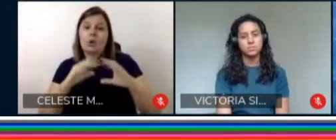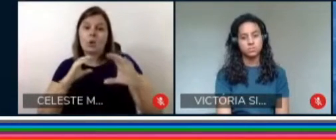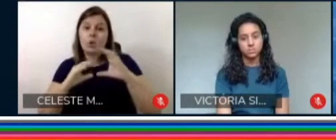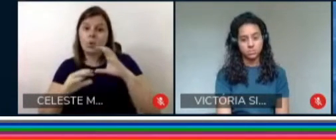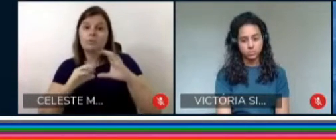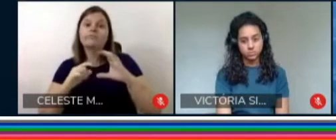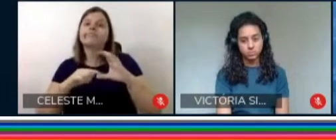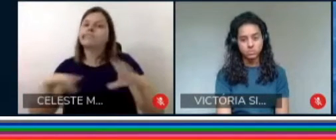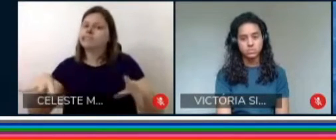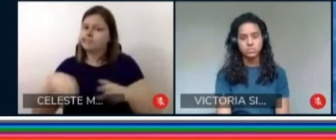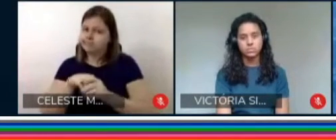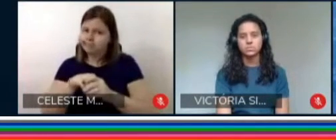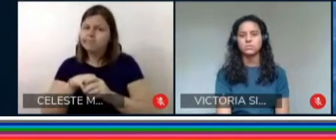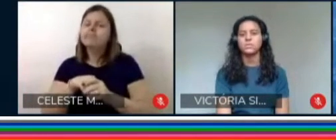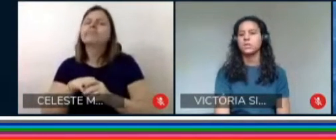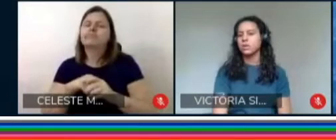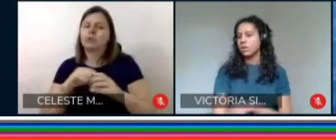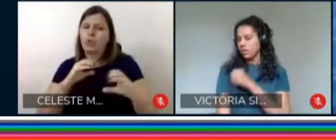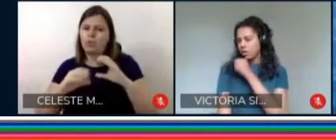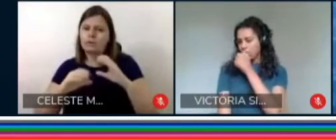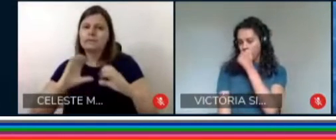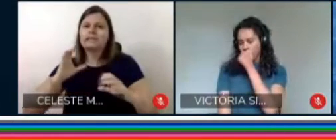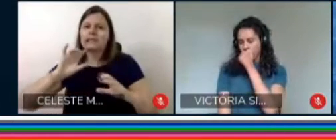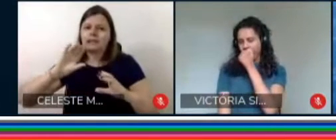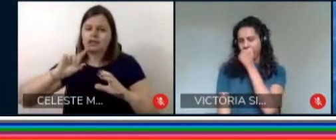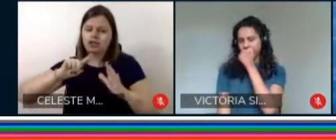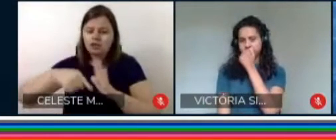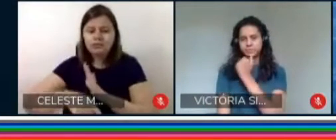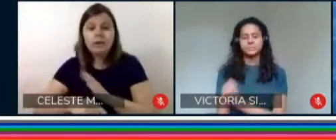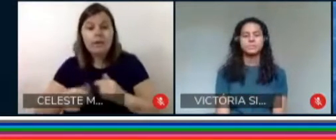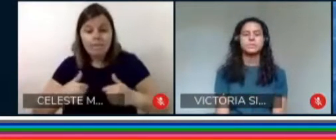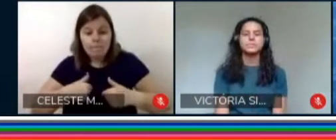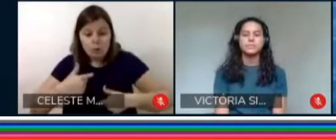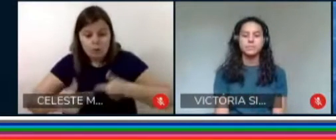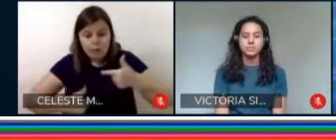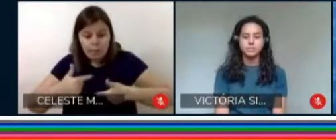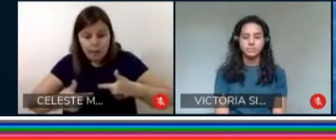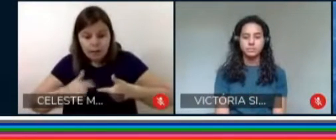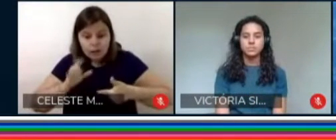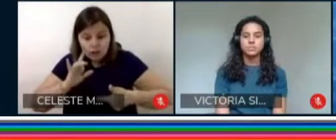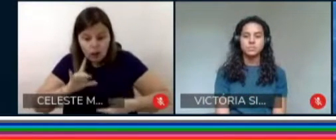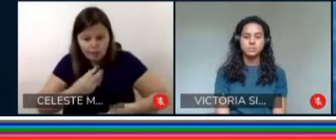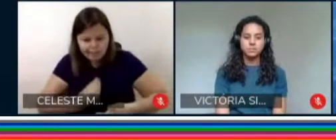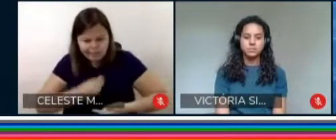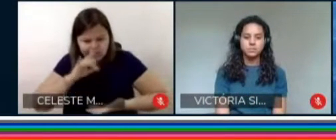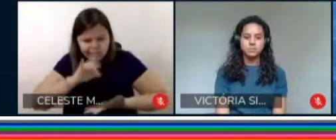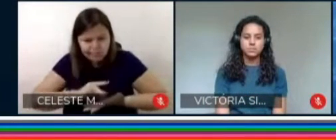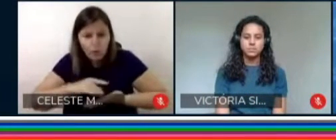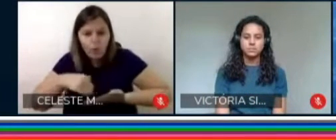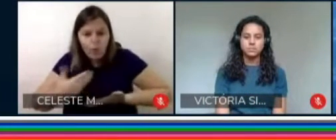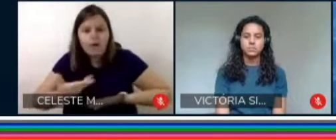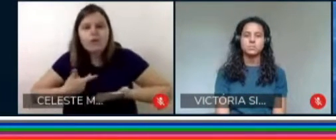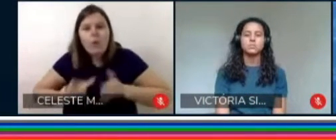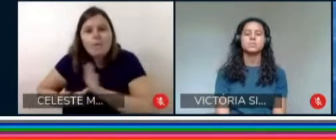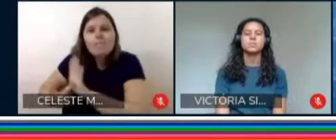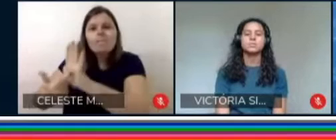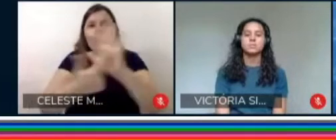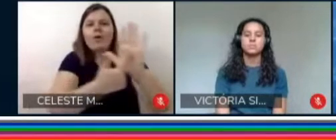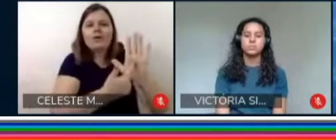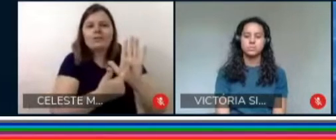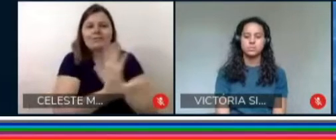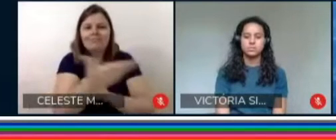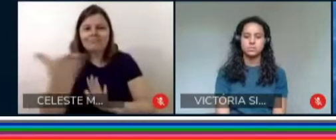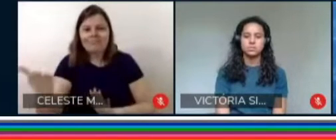da comunicação científica, né? O meu trabalho só existe a partir do momento que eu comunico ele para os meus pares, né? Por mais que a gente